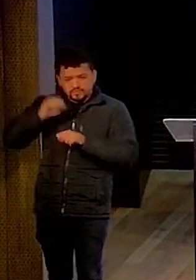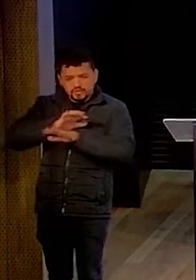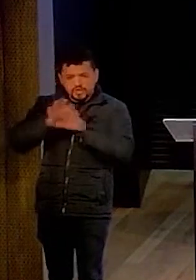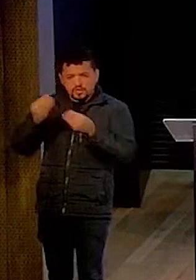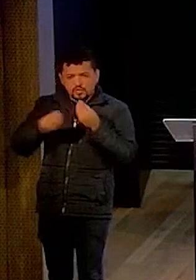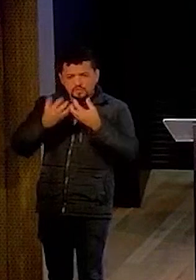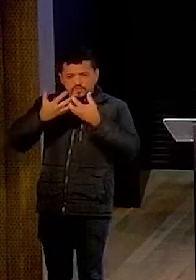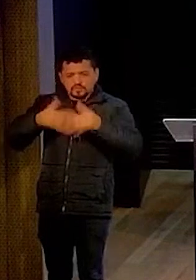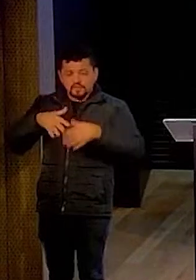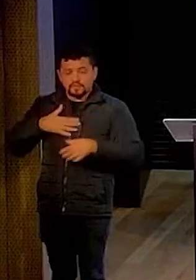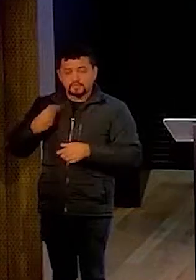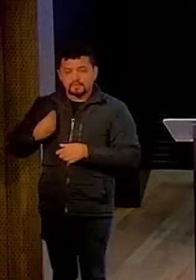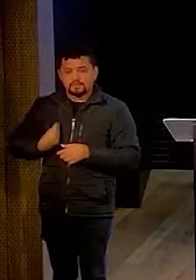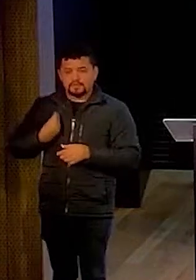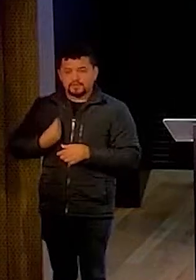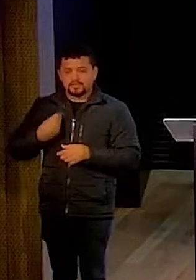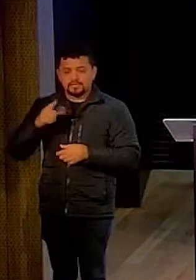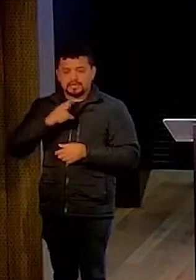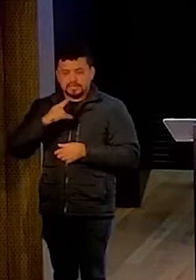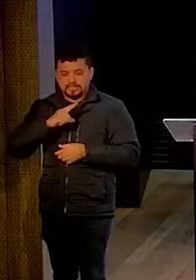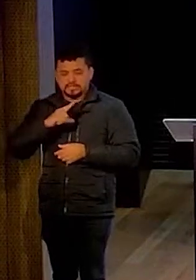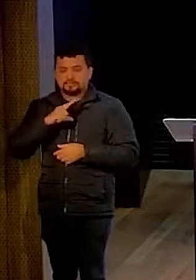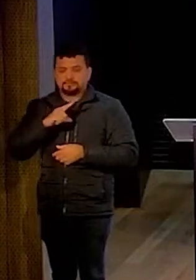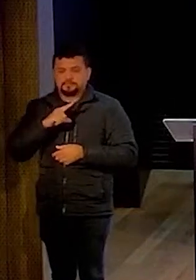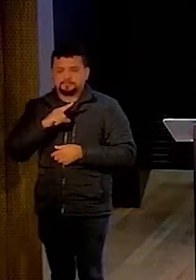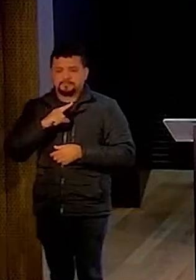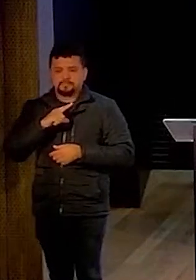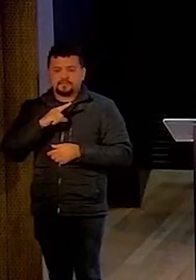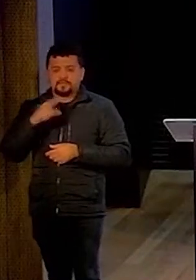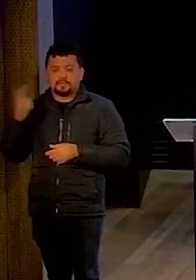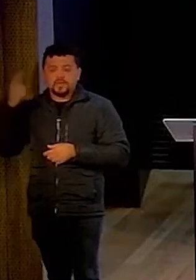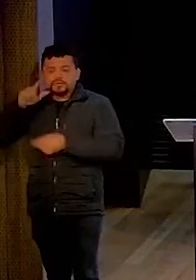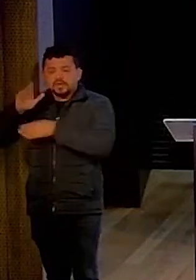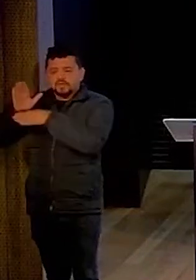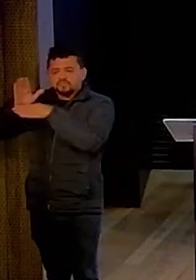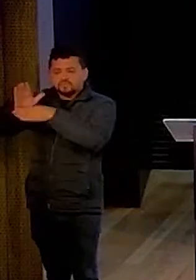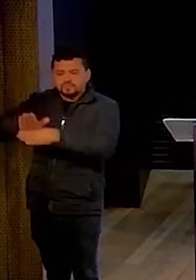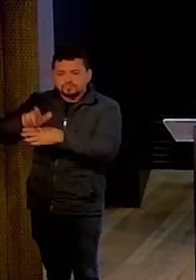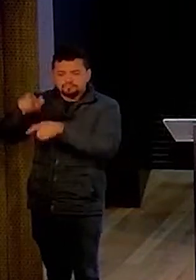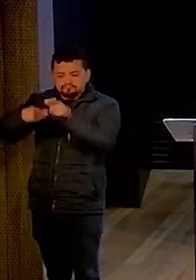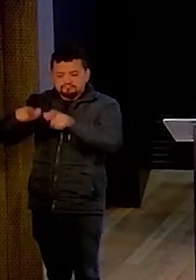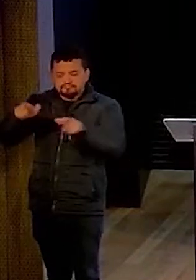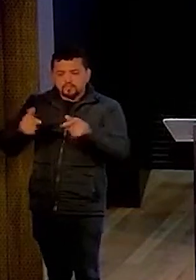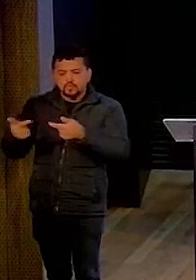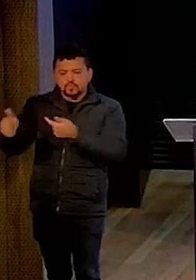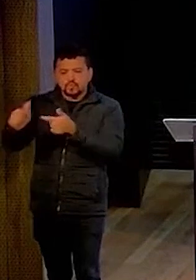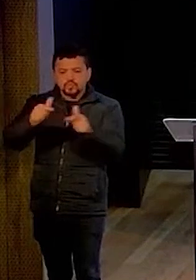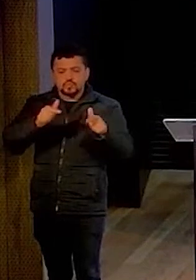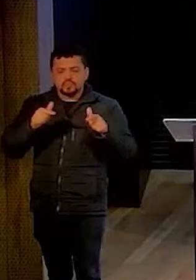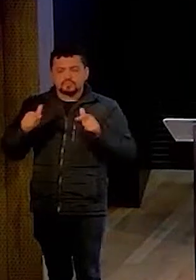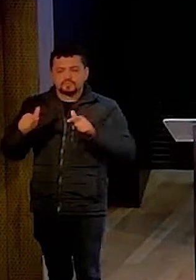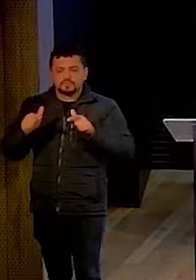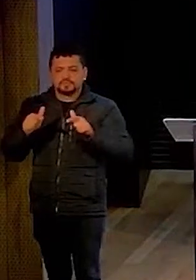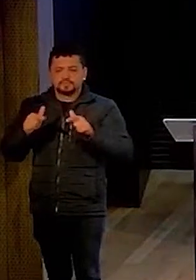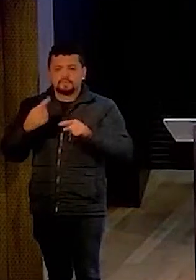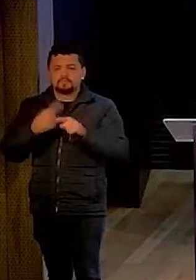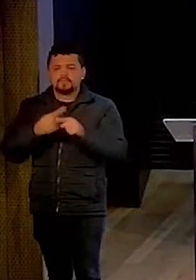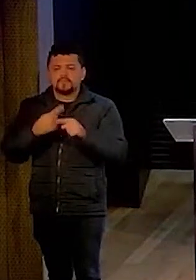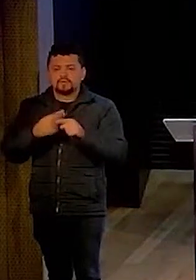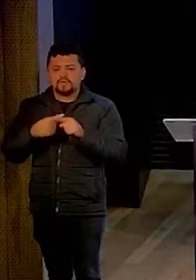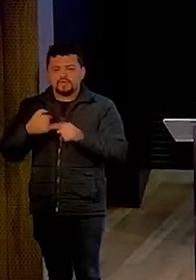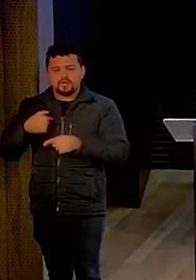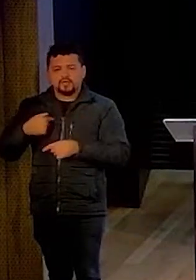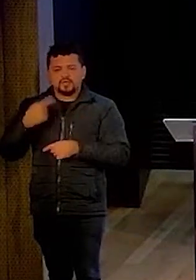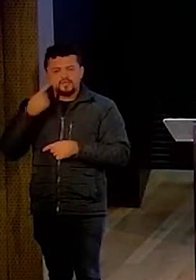que a minha vida teria que ser para ajudar o próximo porque isso